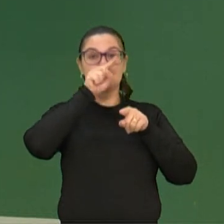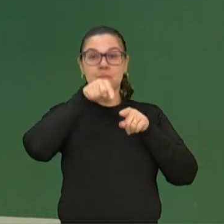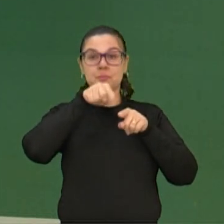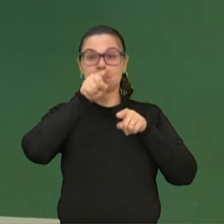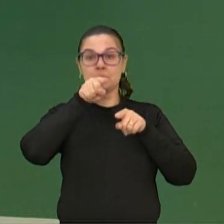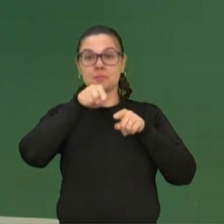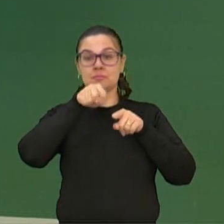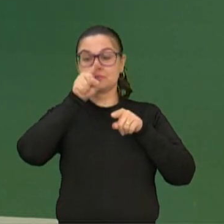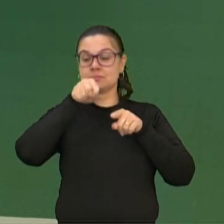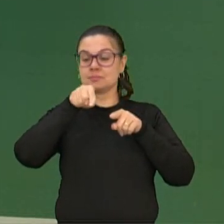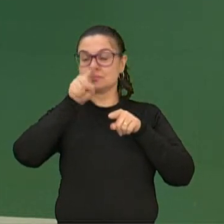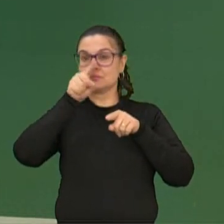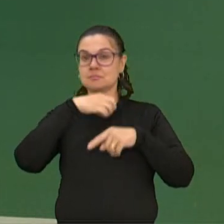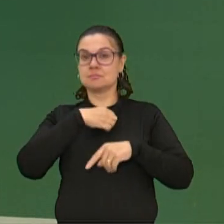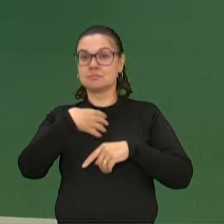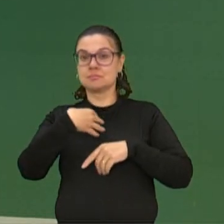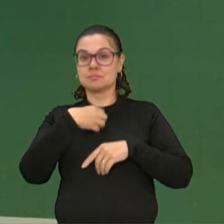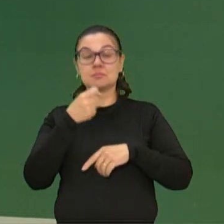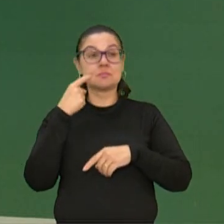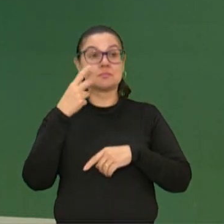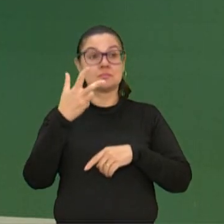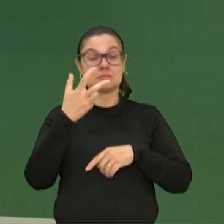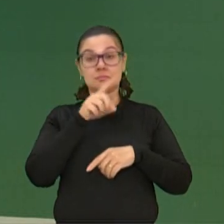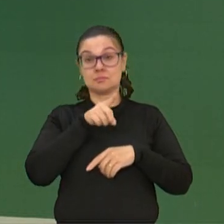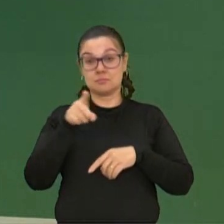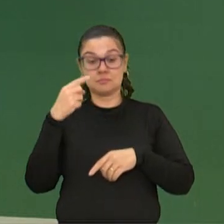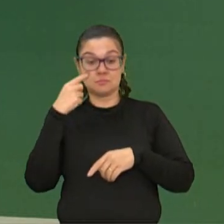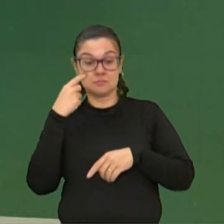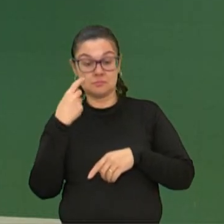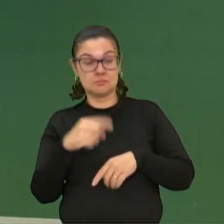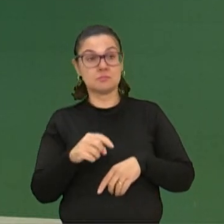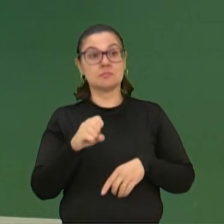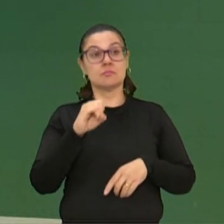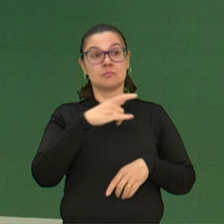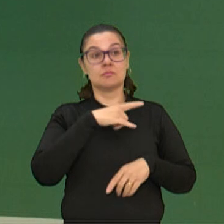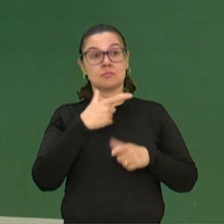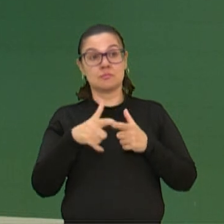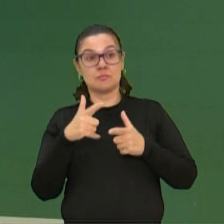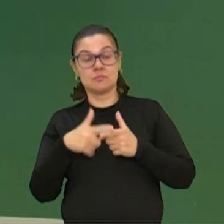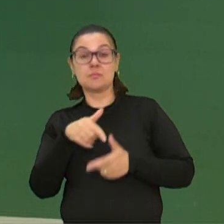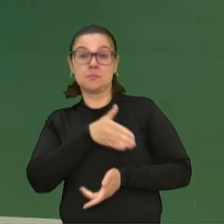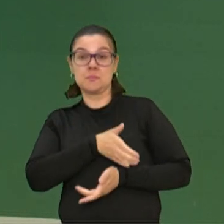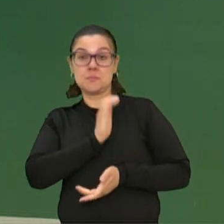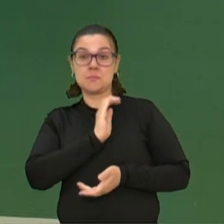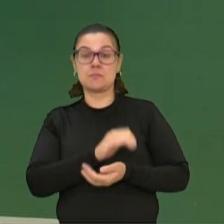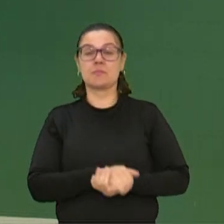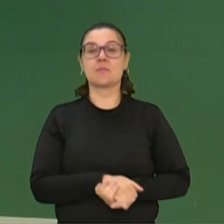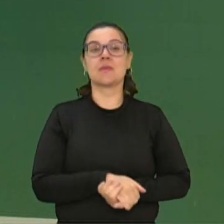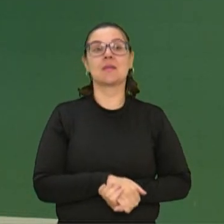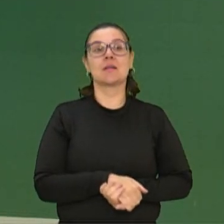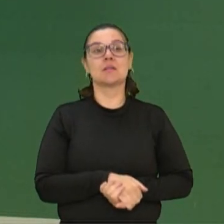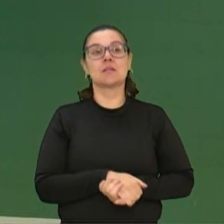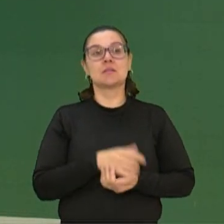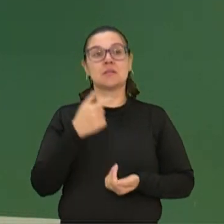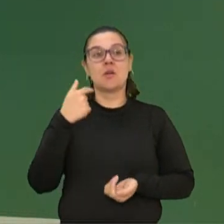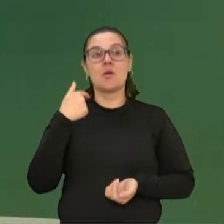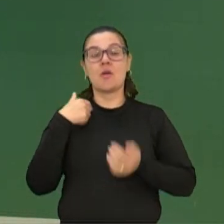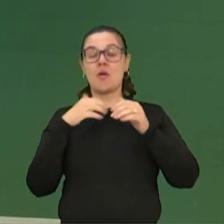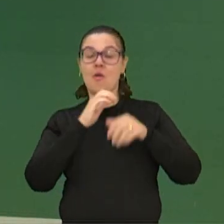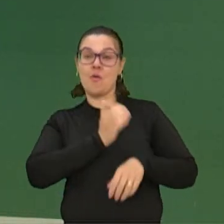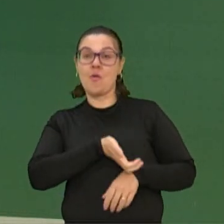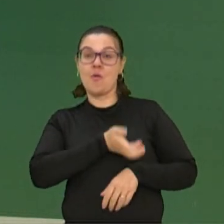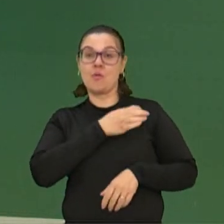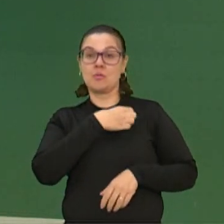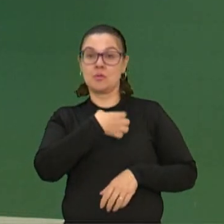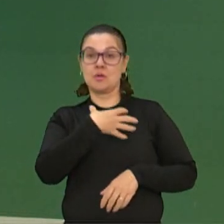o seu ritmo cardíaco, né? Consegue-se nesse exame saber até se você tem uma arritmia, que é a batida do coração